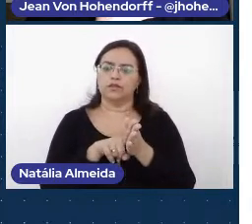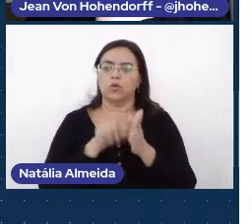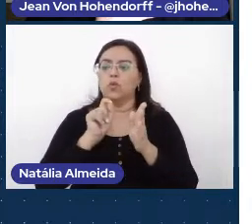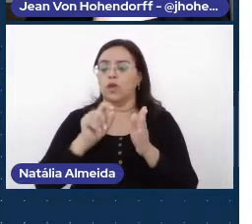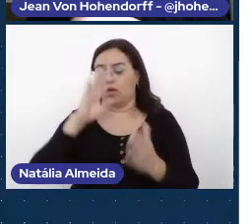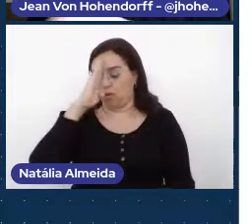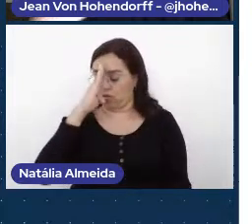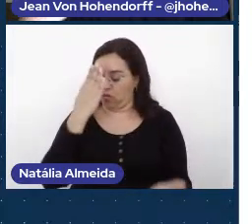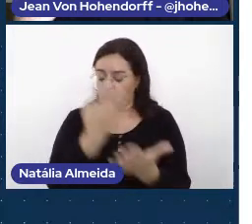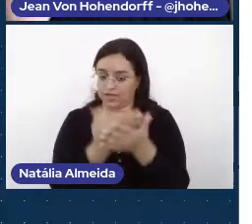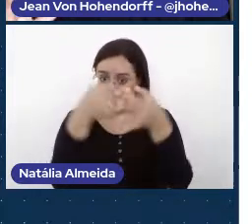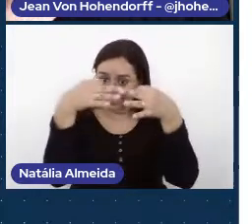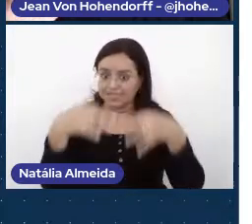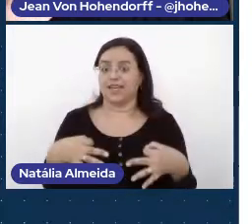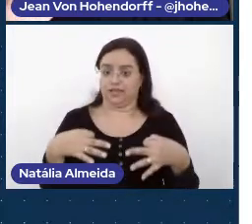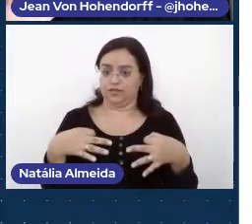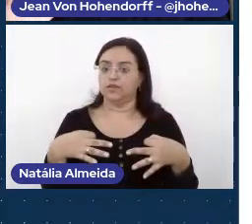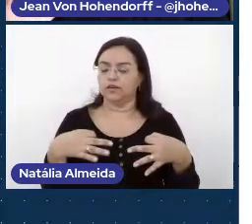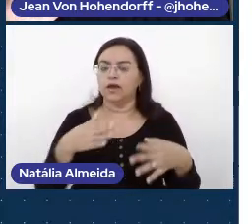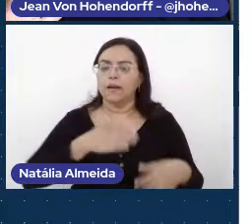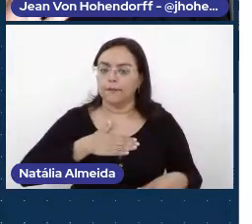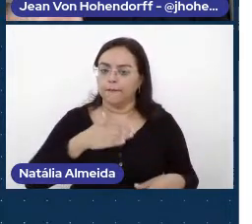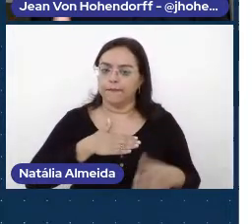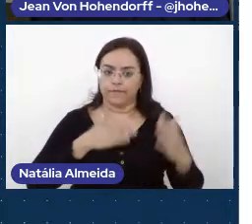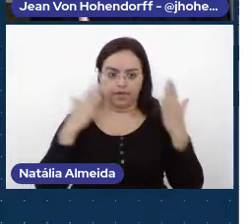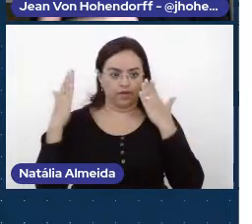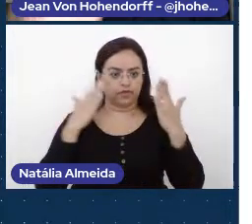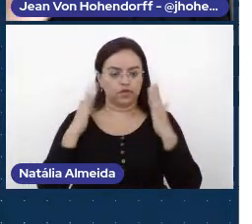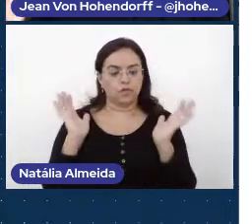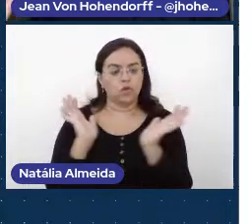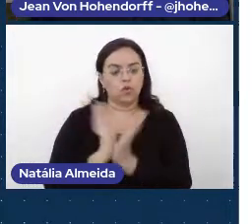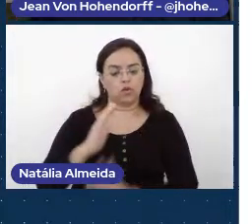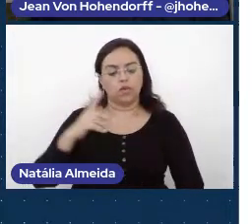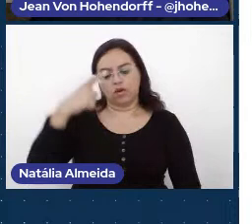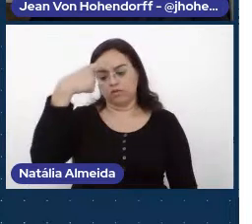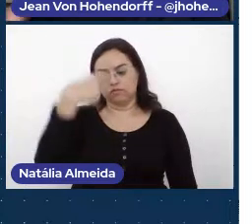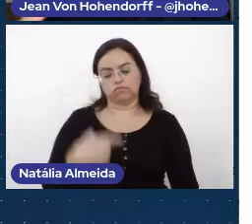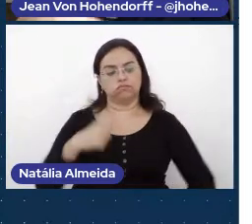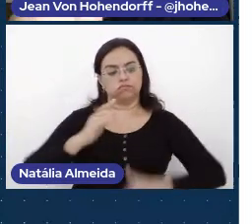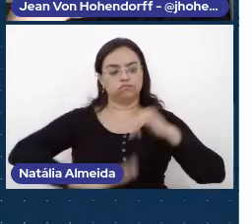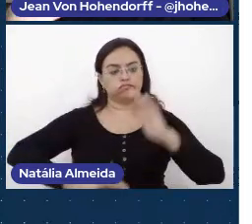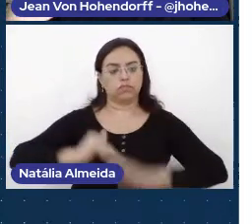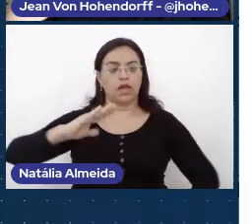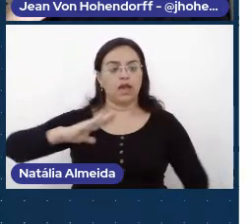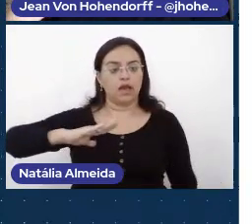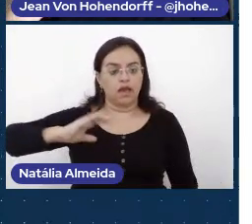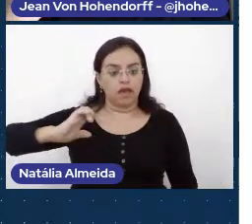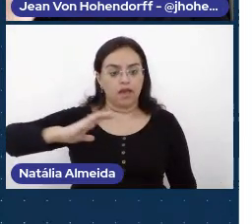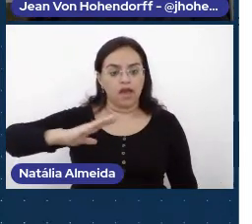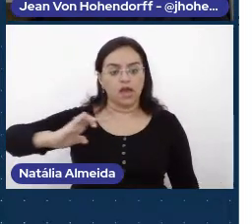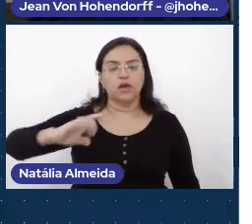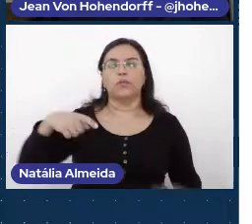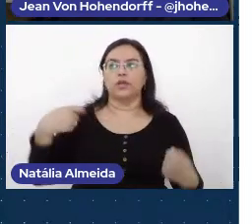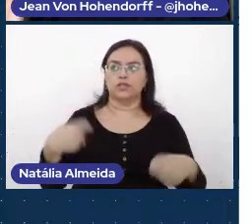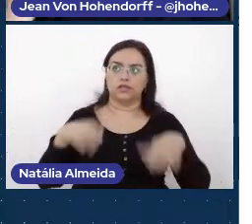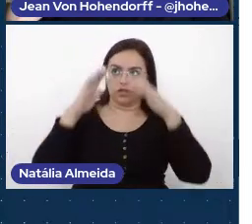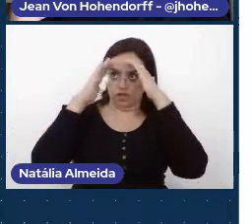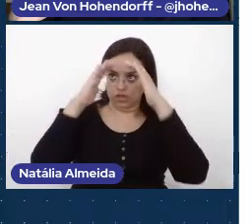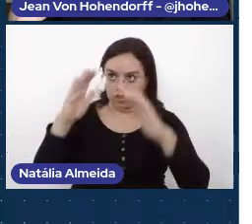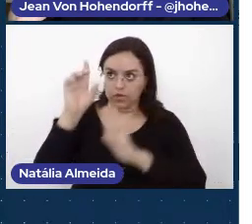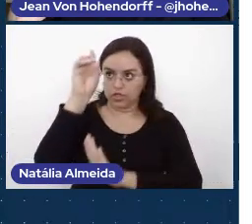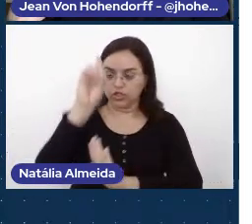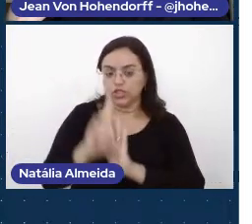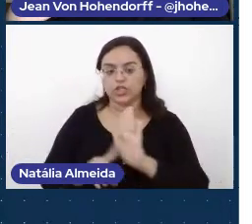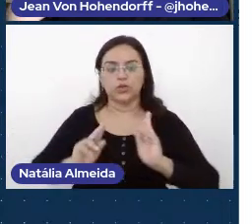como psicólogo, por exemplo, o meu código de ética profissional diz que eu tenho que trabalhar pautado nos direitos humanos,